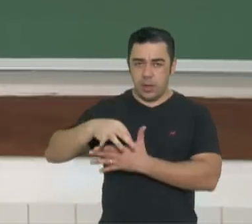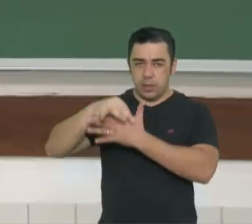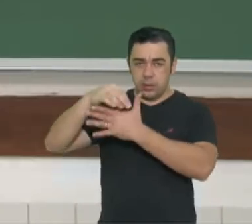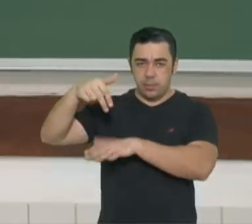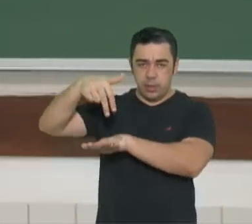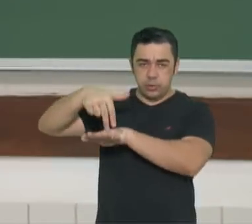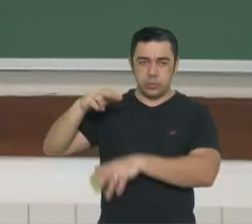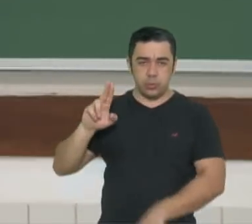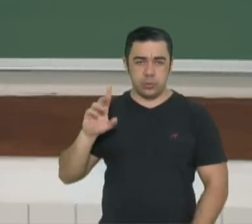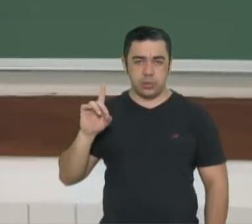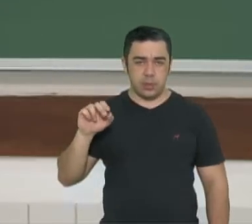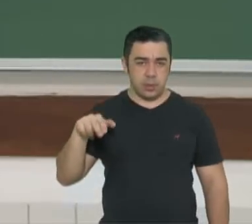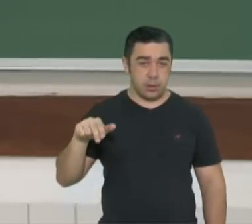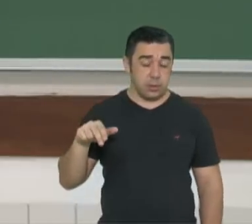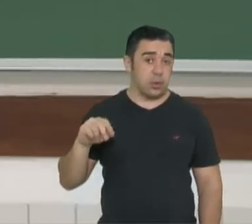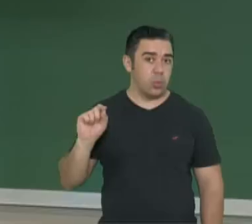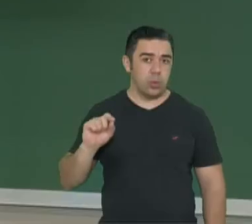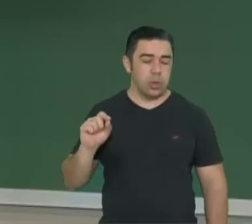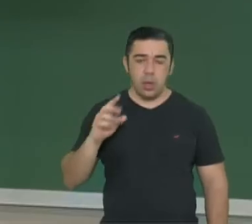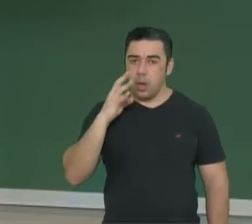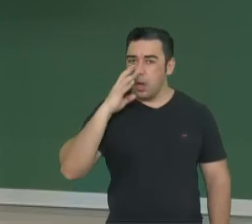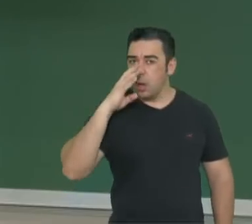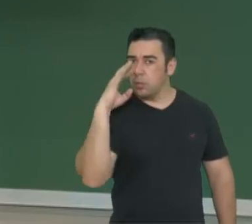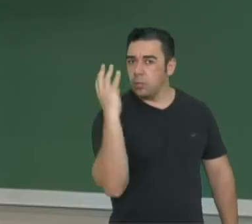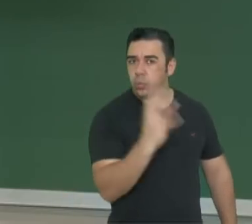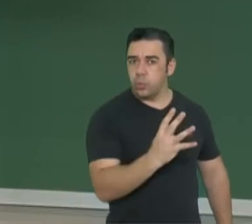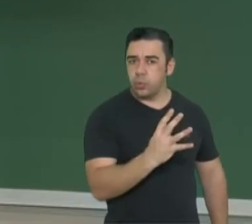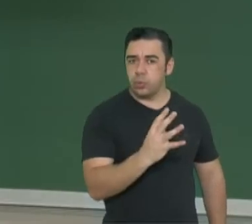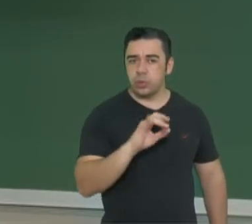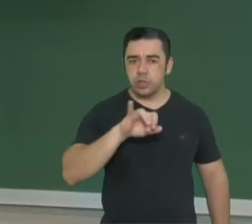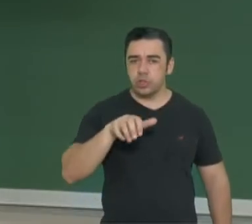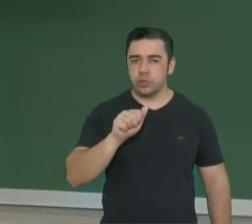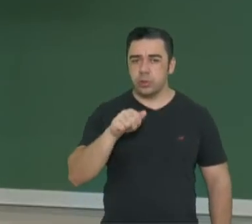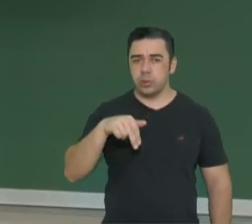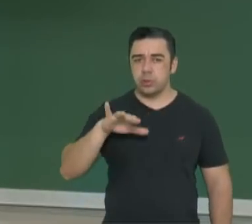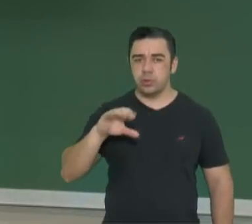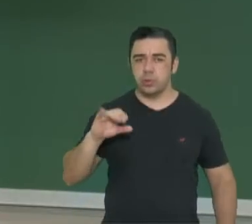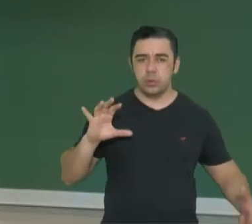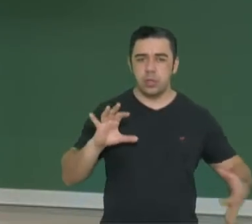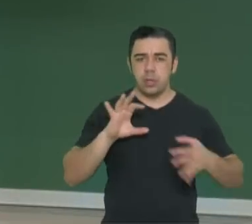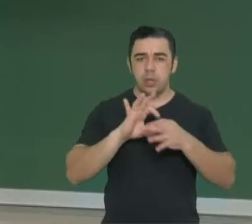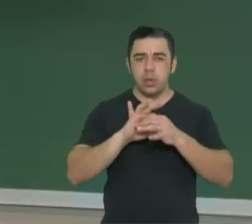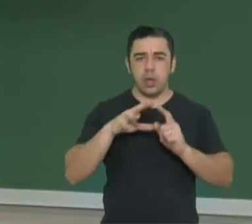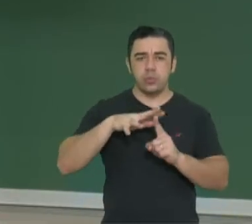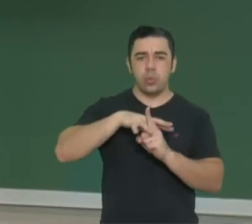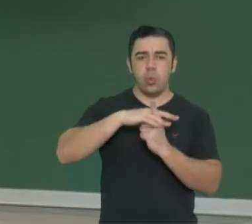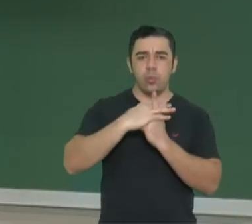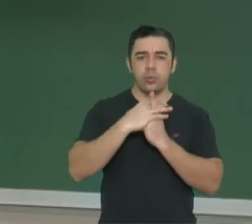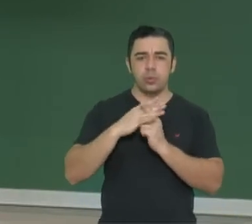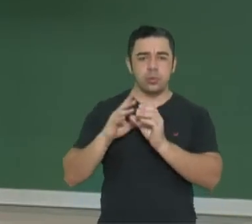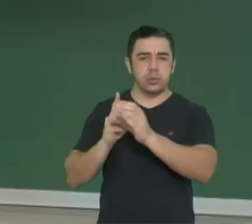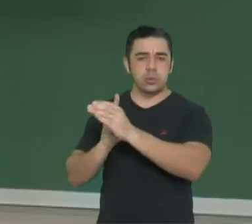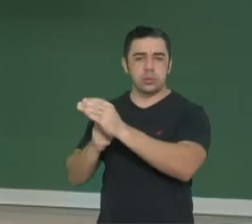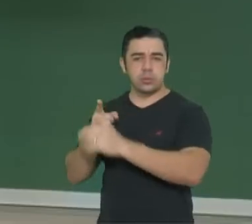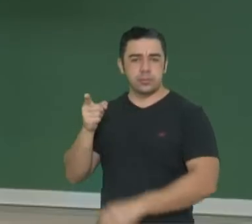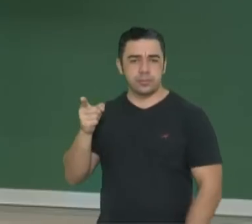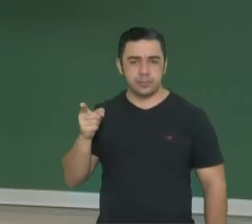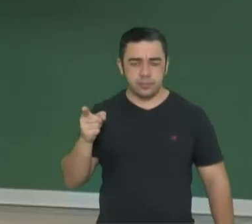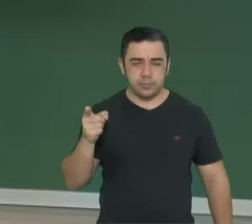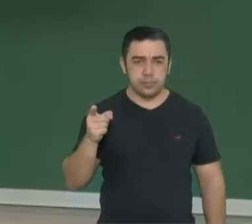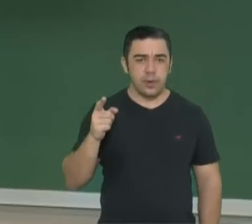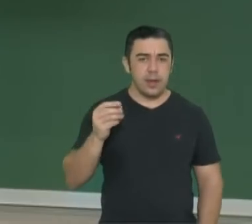Isso. Passaram a acusar o Jânio de ser aliado dos comunistas e de pretender instalar